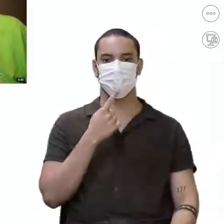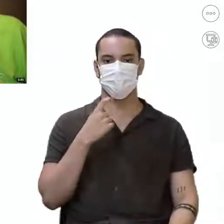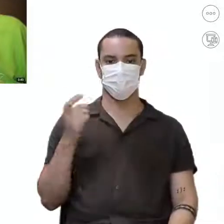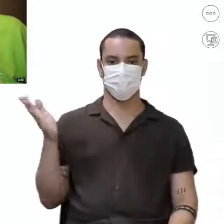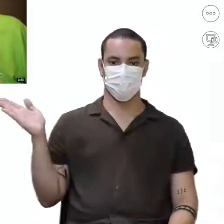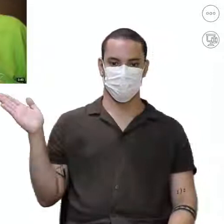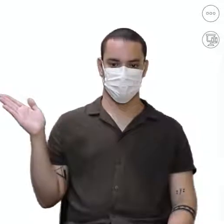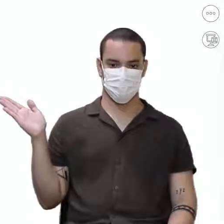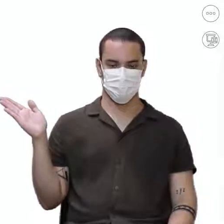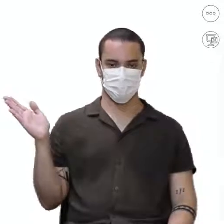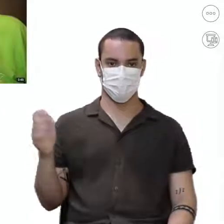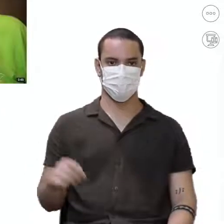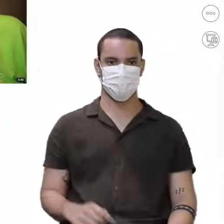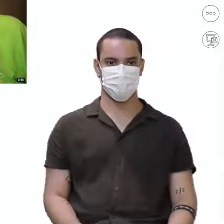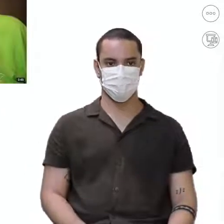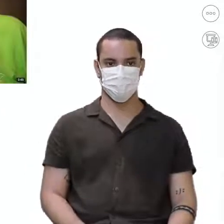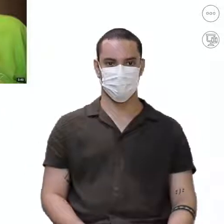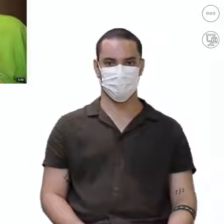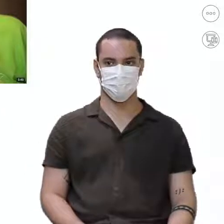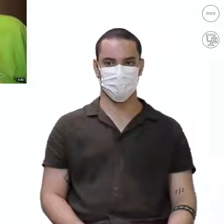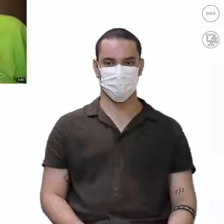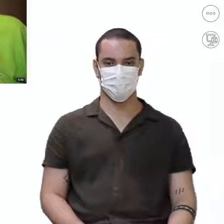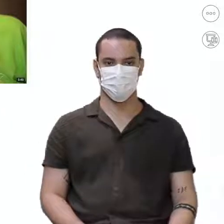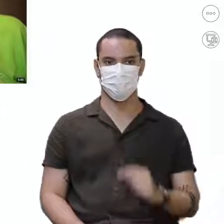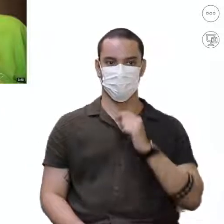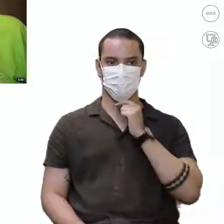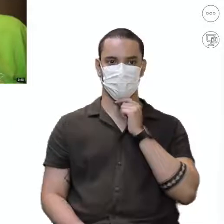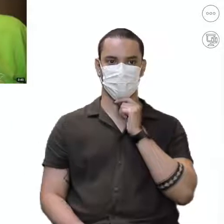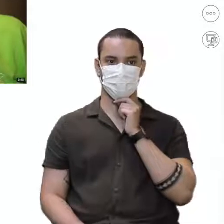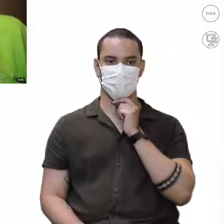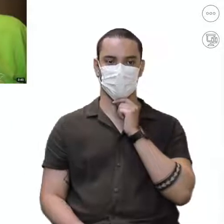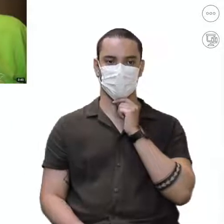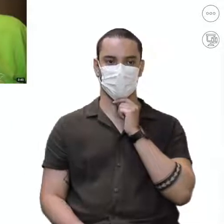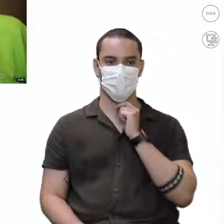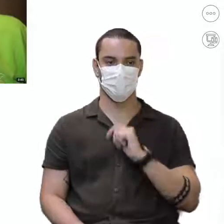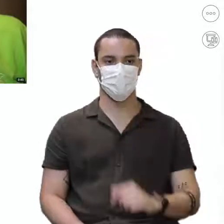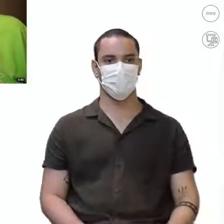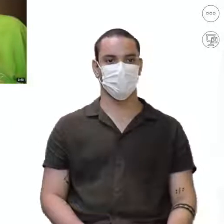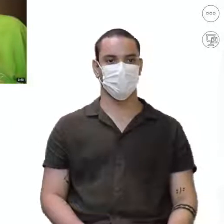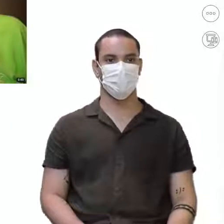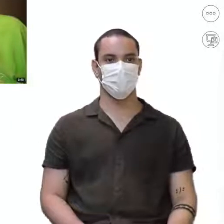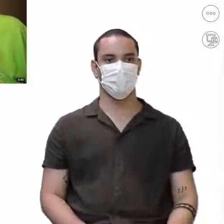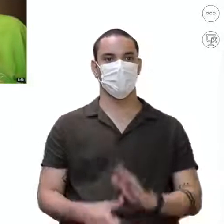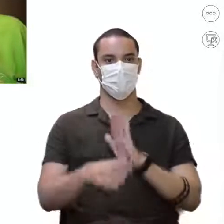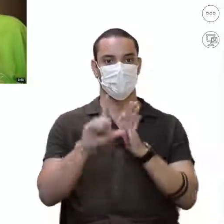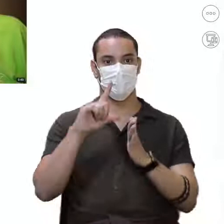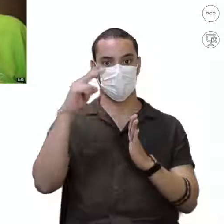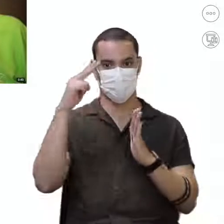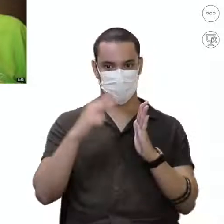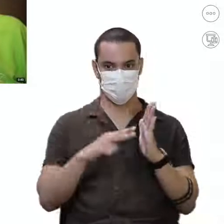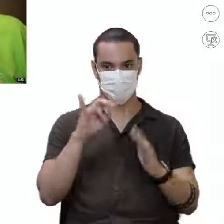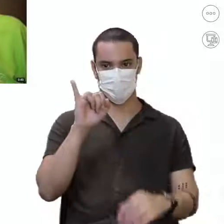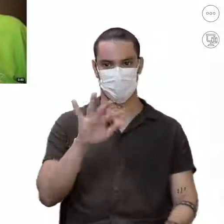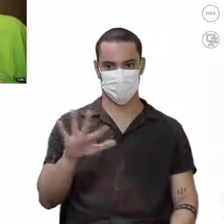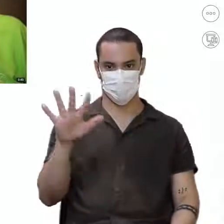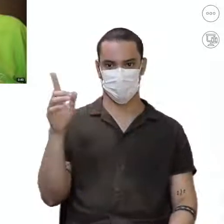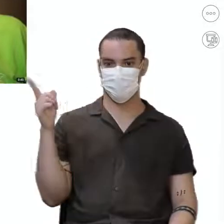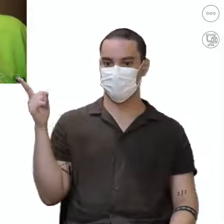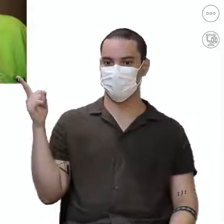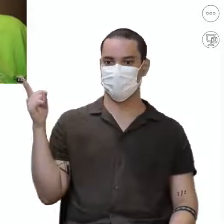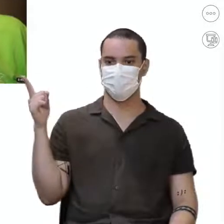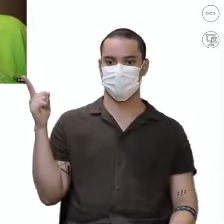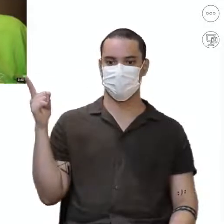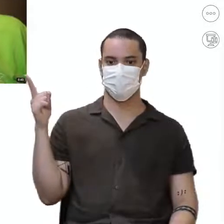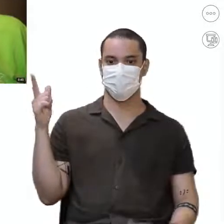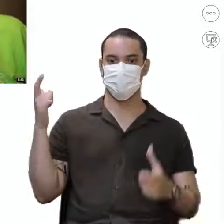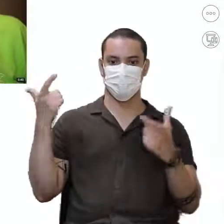vermelho. Alright? Agora sim, vamos ler esse texto. Olha aí, antes de ler, olha essa imagem. A imagem ela foi